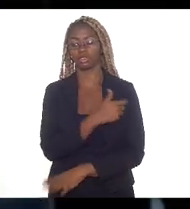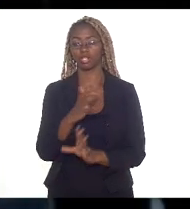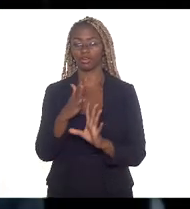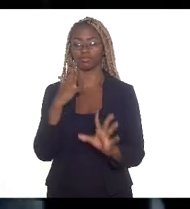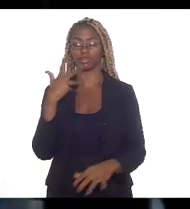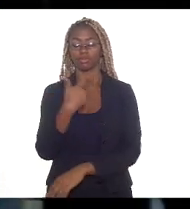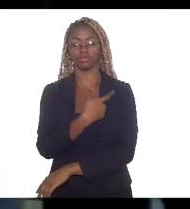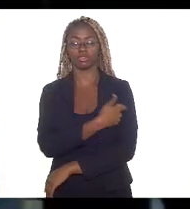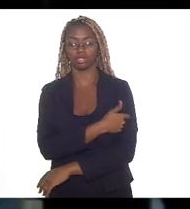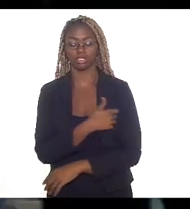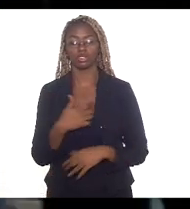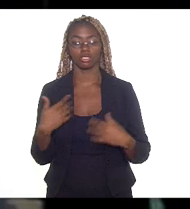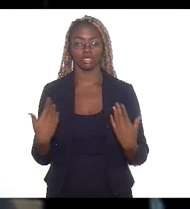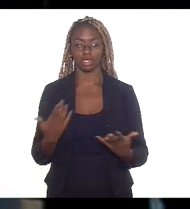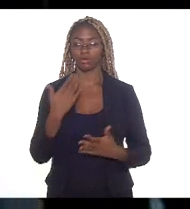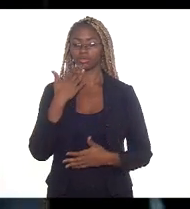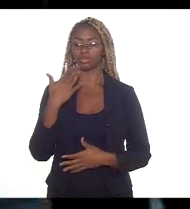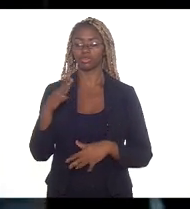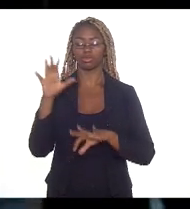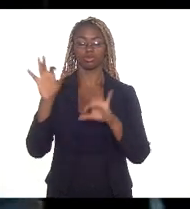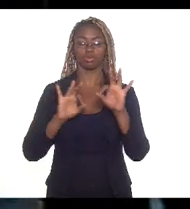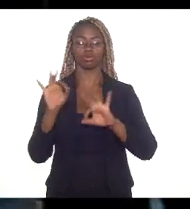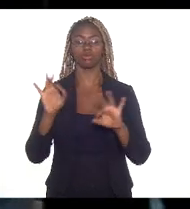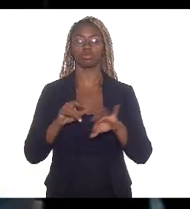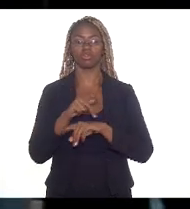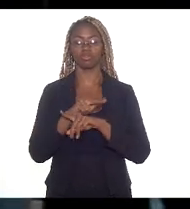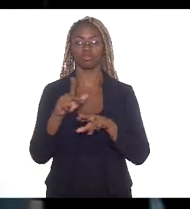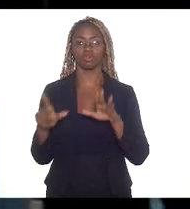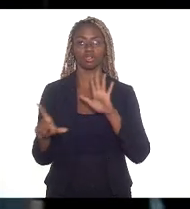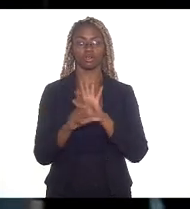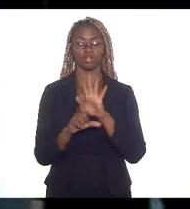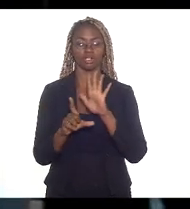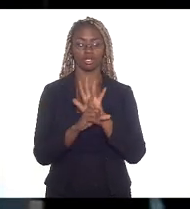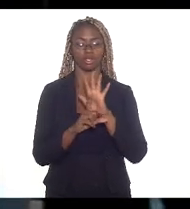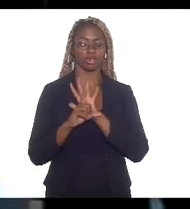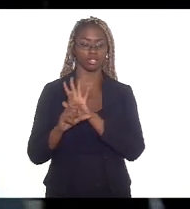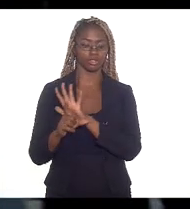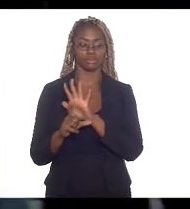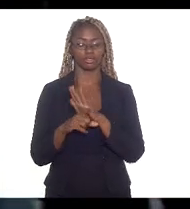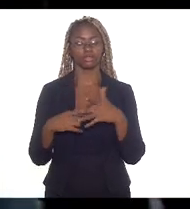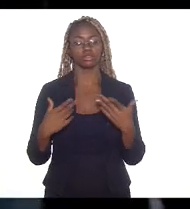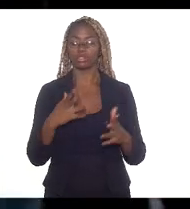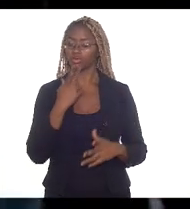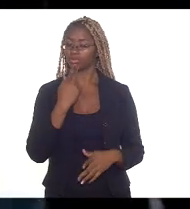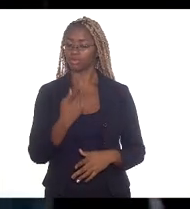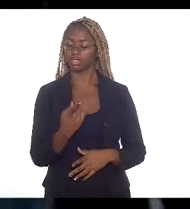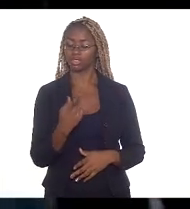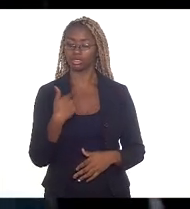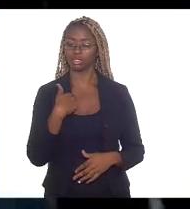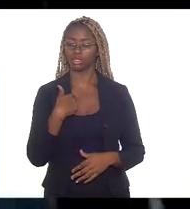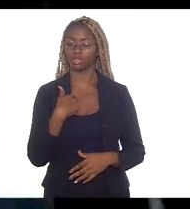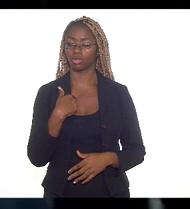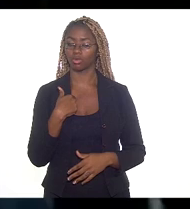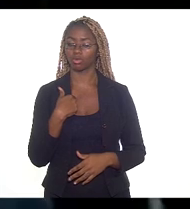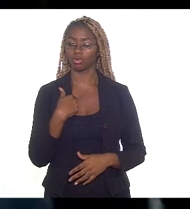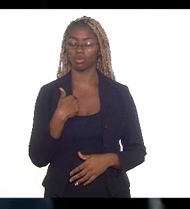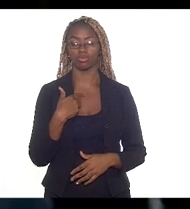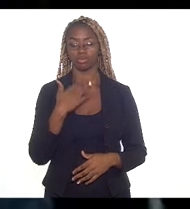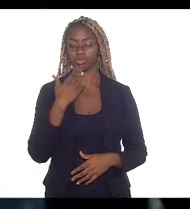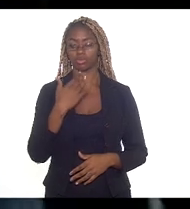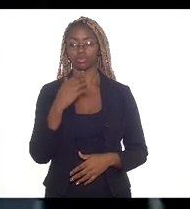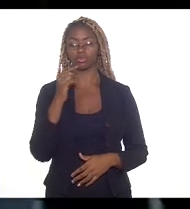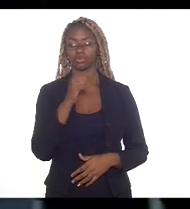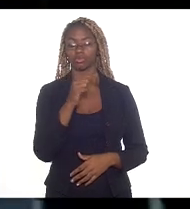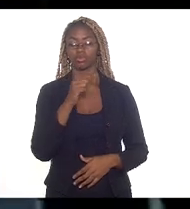ela pediu, queria organizar, porque são várias leis. Eu disse a ela que eu iria pedir a Vossa Excelência para